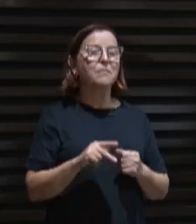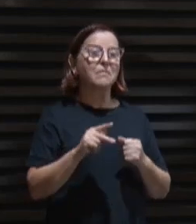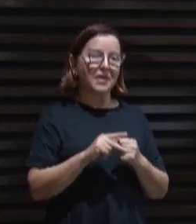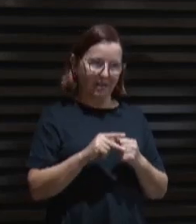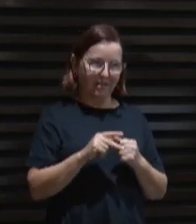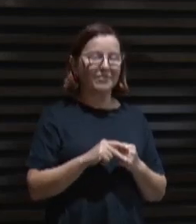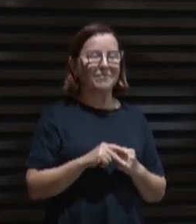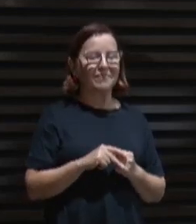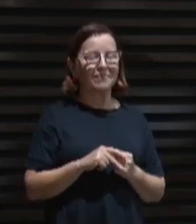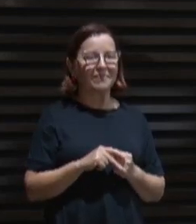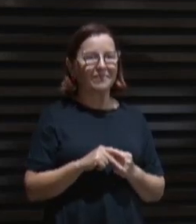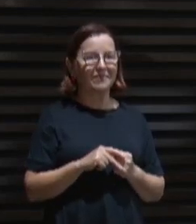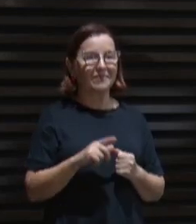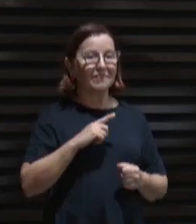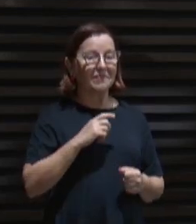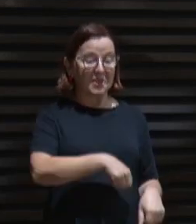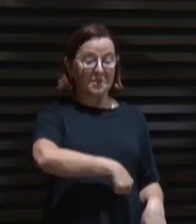Pedro.